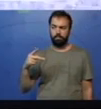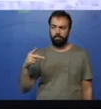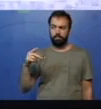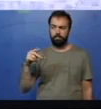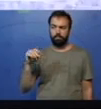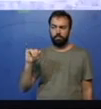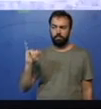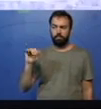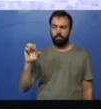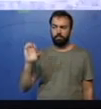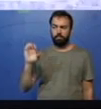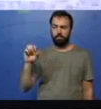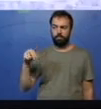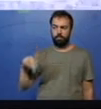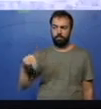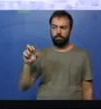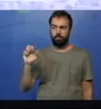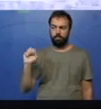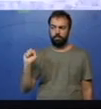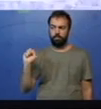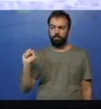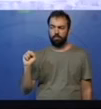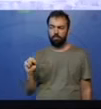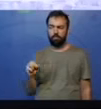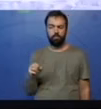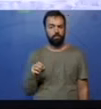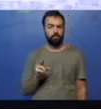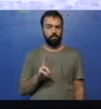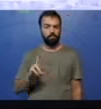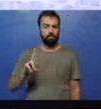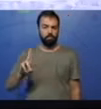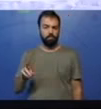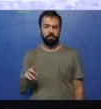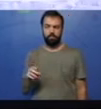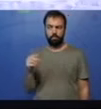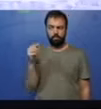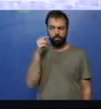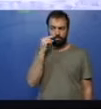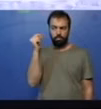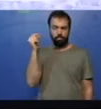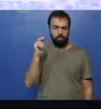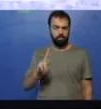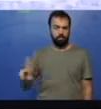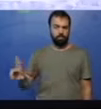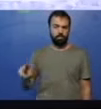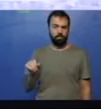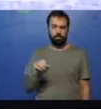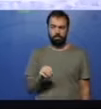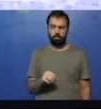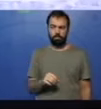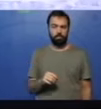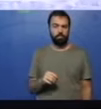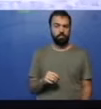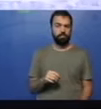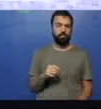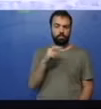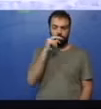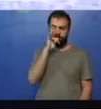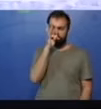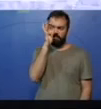A flor de hibisco, que é uma flor muito comum na nossa região, tem várias cores, tem a branca, rosa, avermelhada, como na